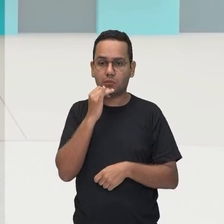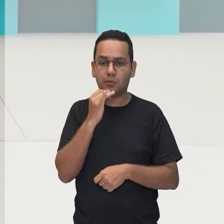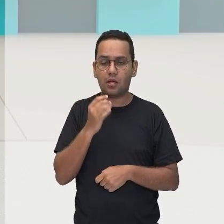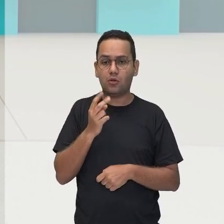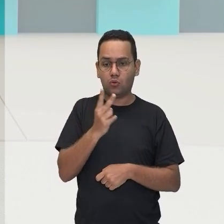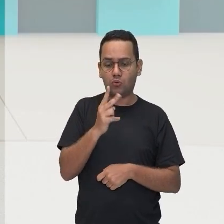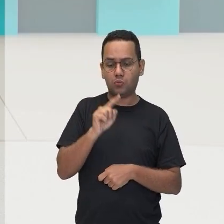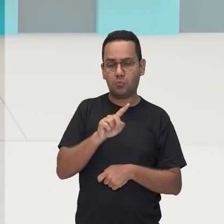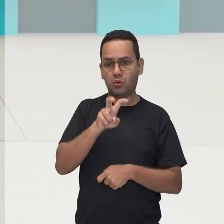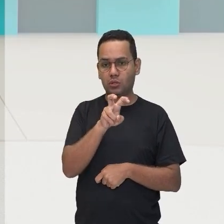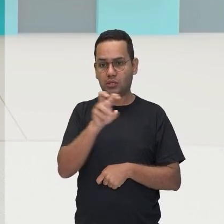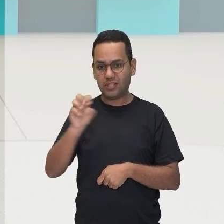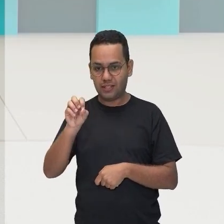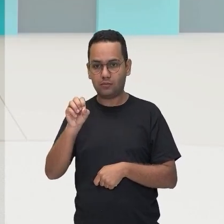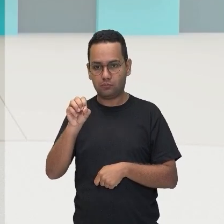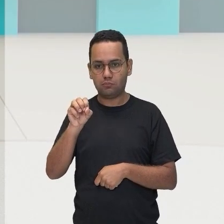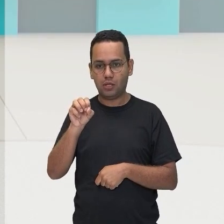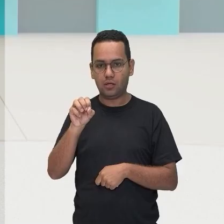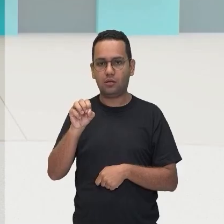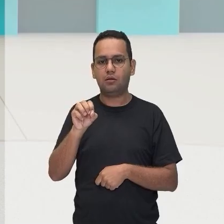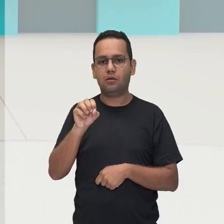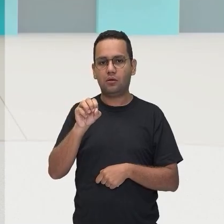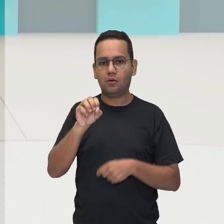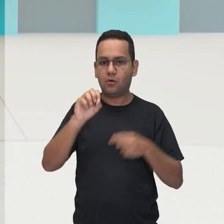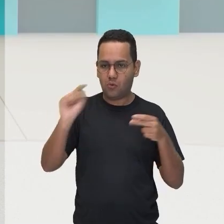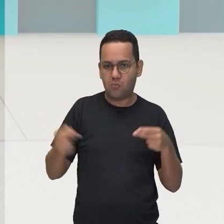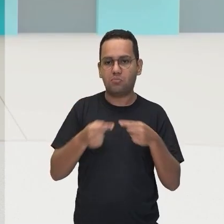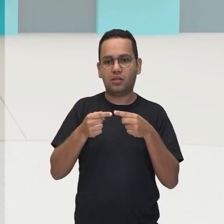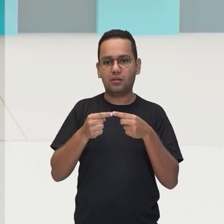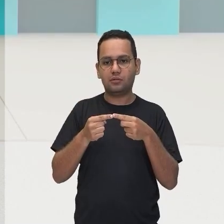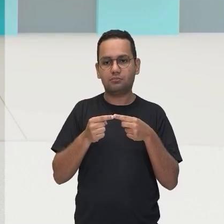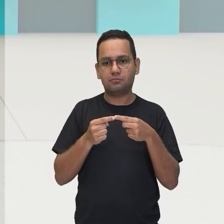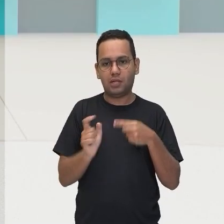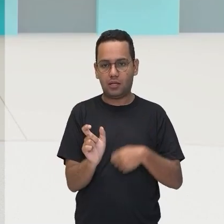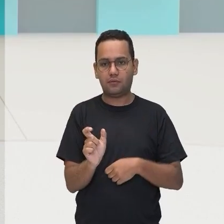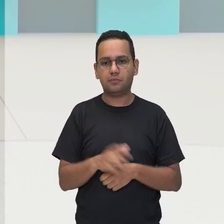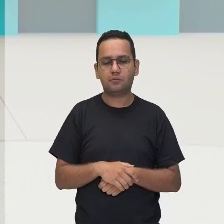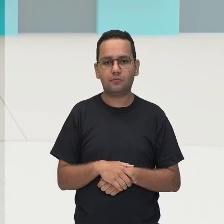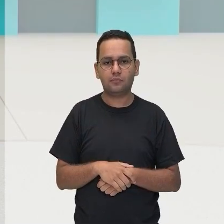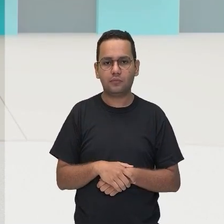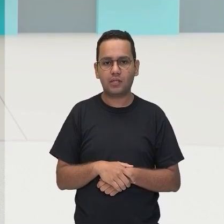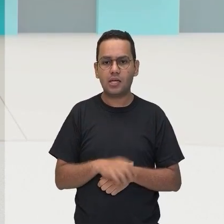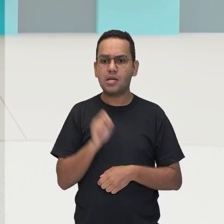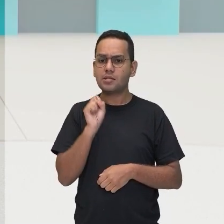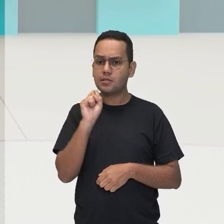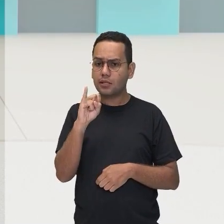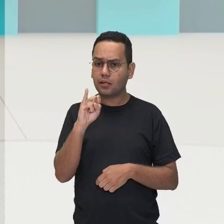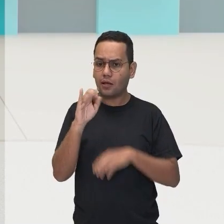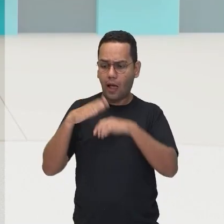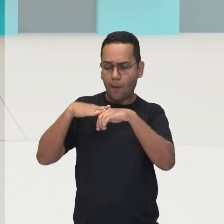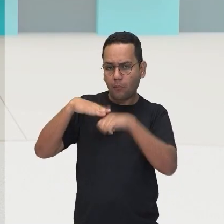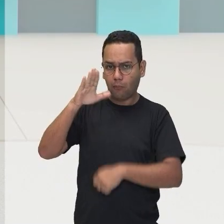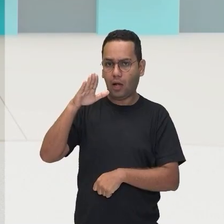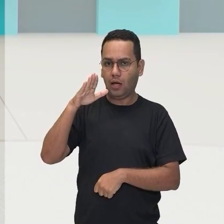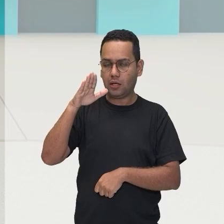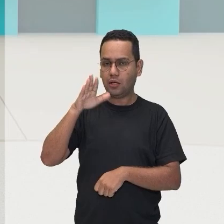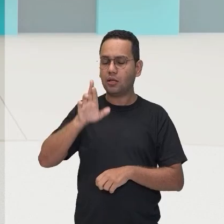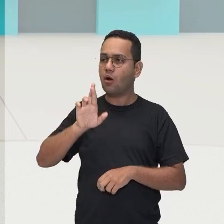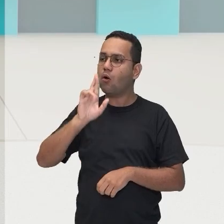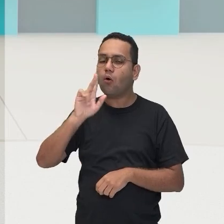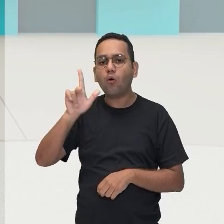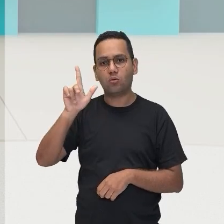metros acima do nível do mar é considerado montanismo. Depois desses 2.500 metros, já